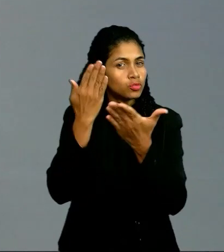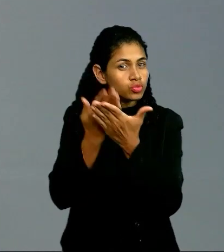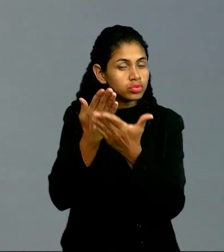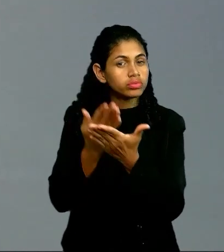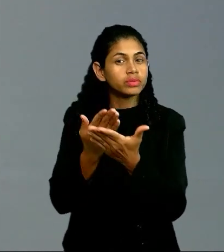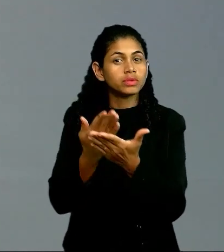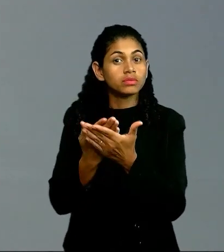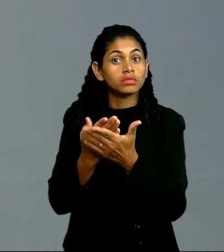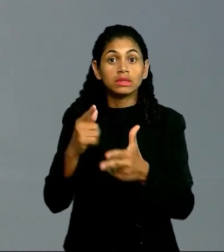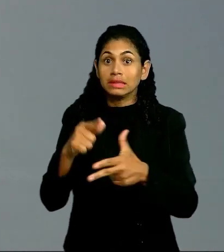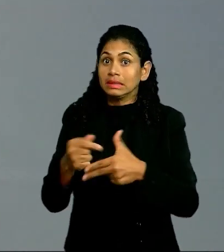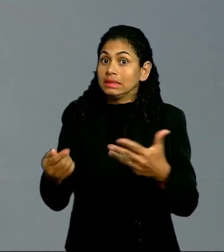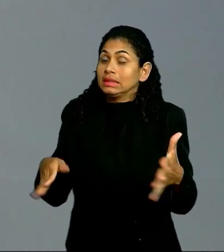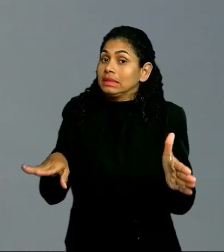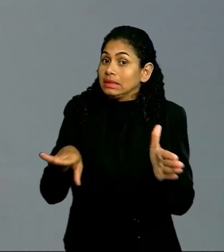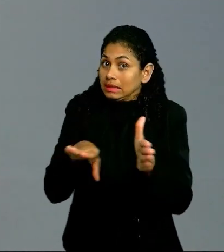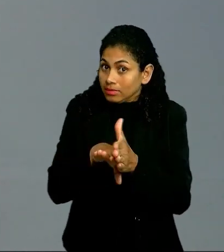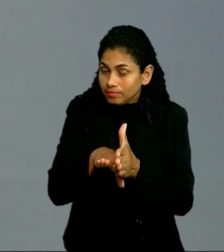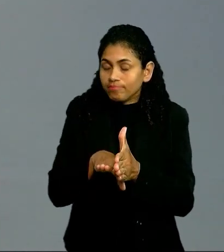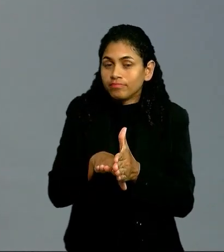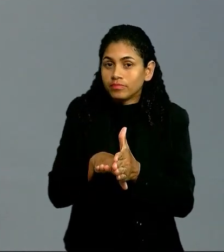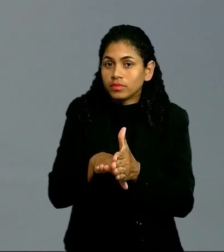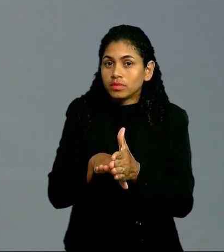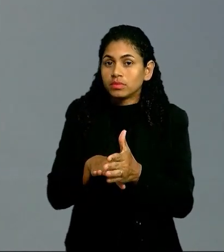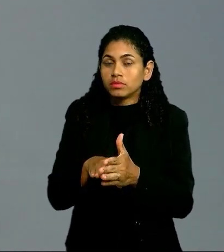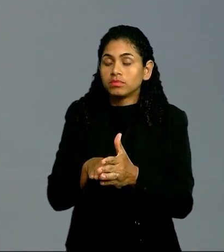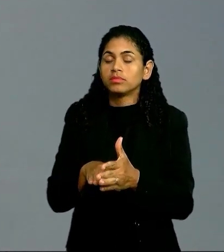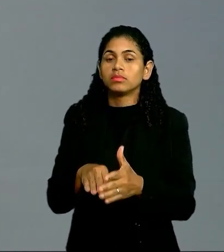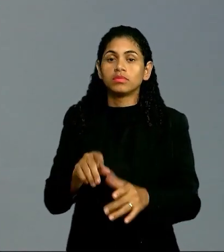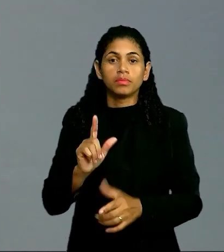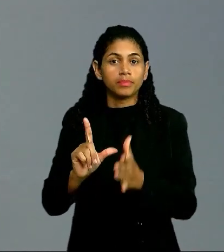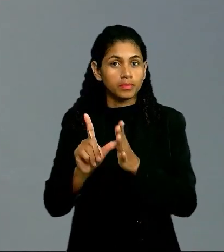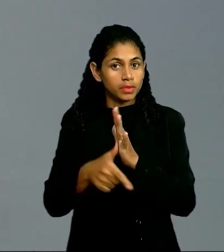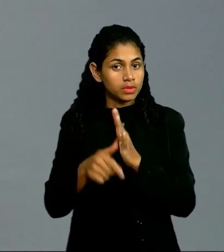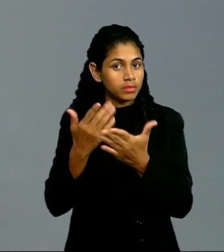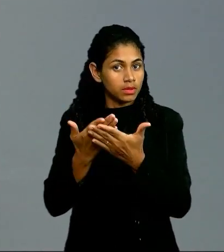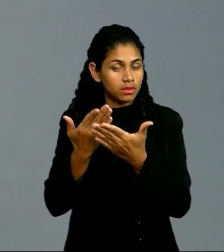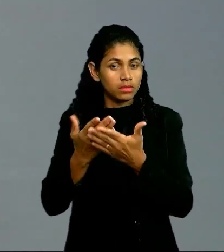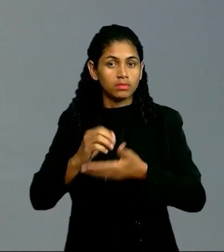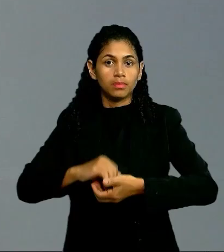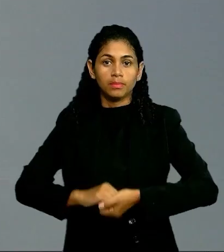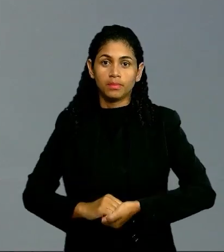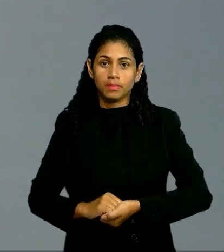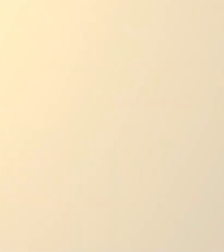estudar, né? O Enem tá chegando e a gente se encontra na próxima aula. Tchau, tchau!